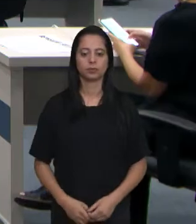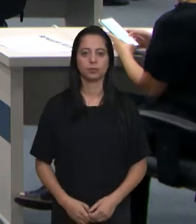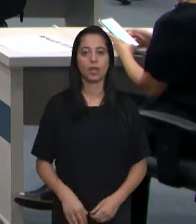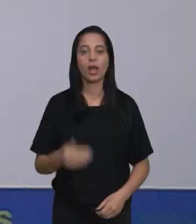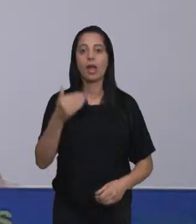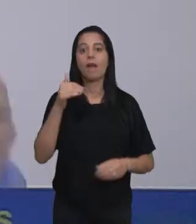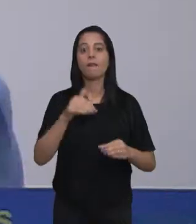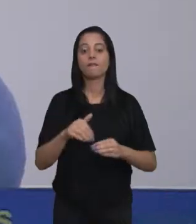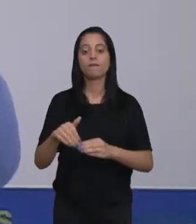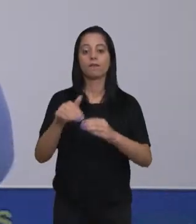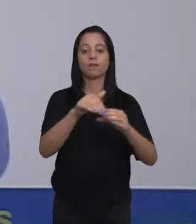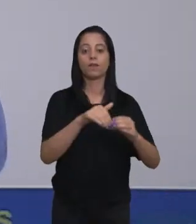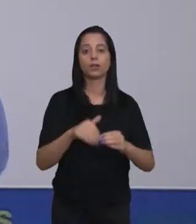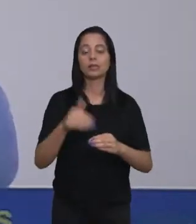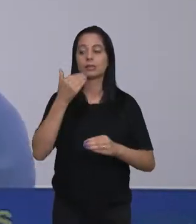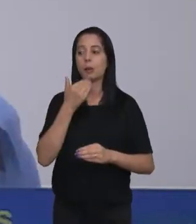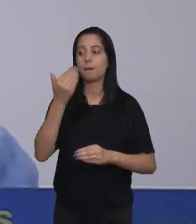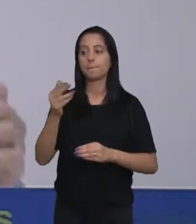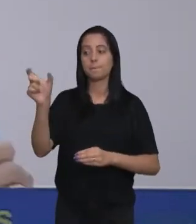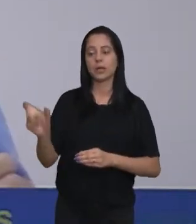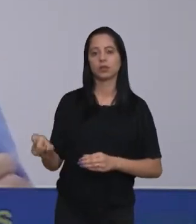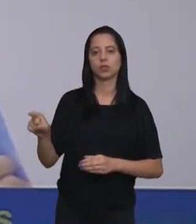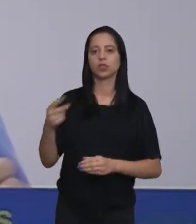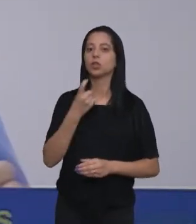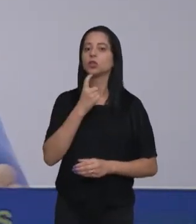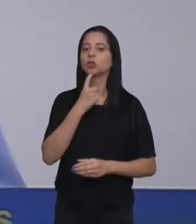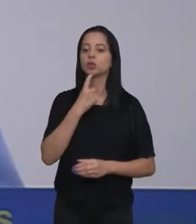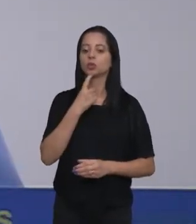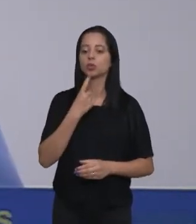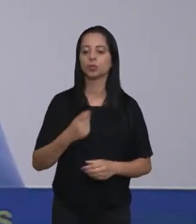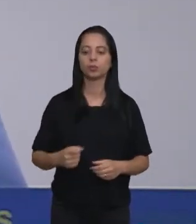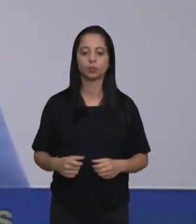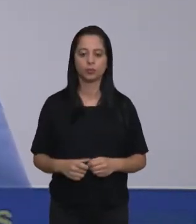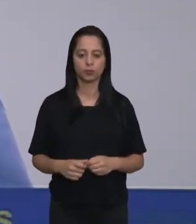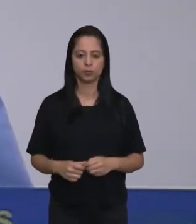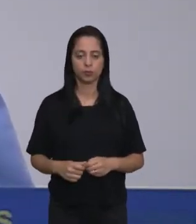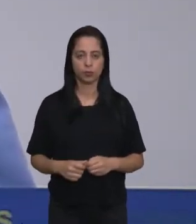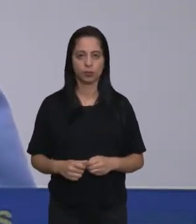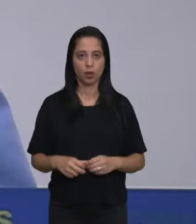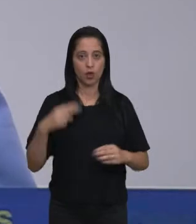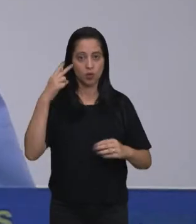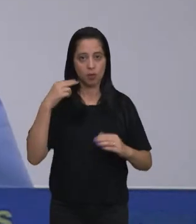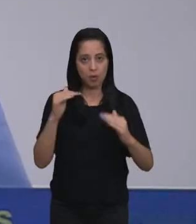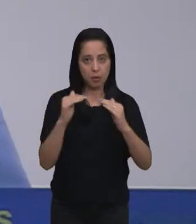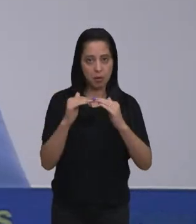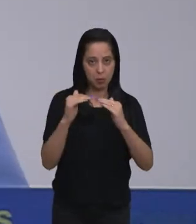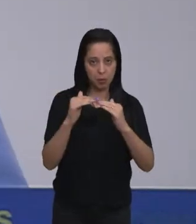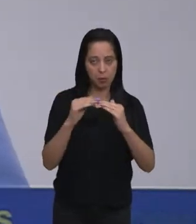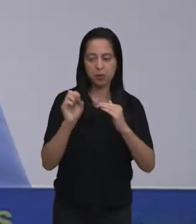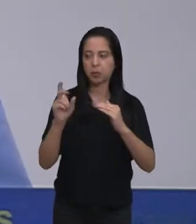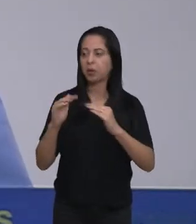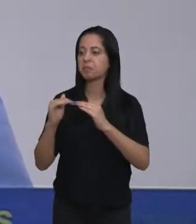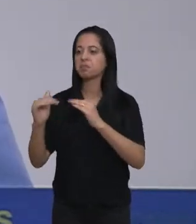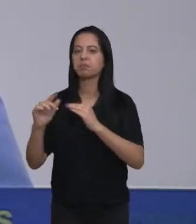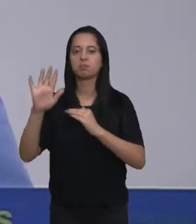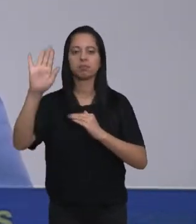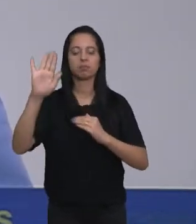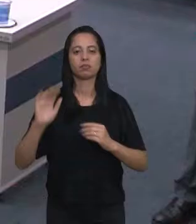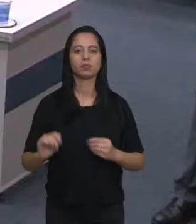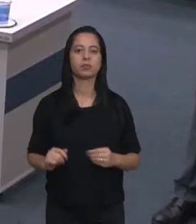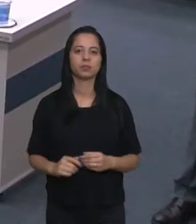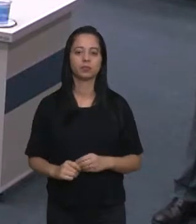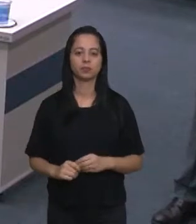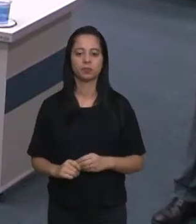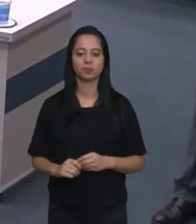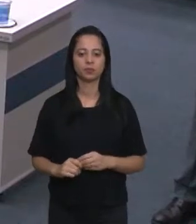Em votação, o pedido verbal do vereador Juvenil Silvério. Vereadores favoráveis permaneçam em comissão, os contrários se